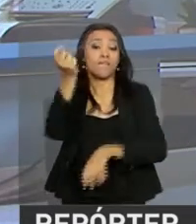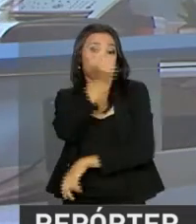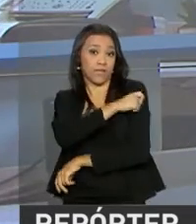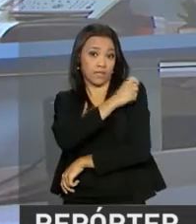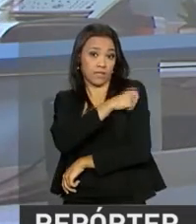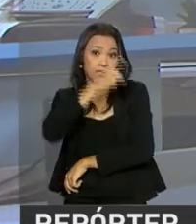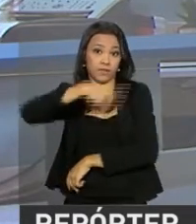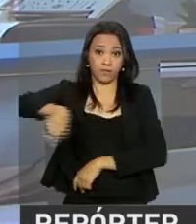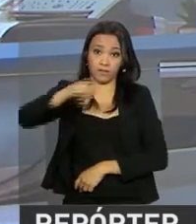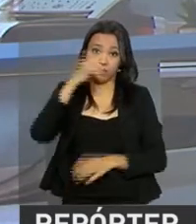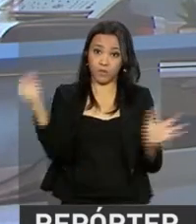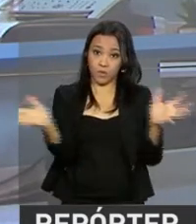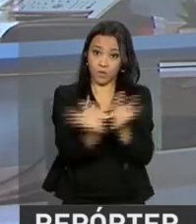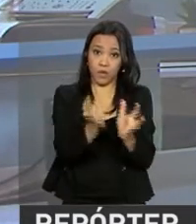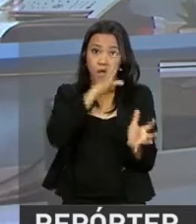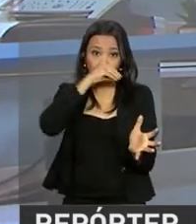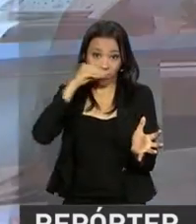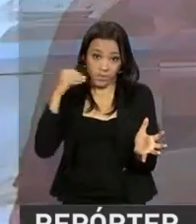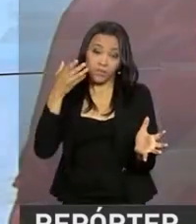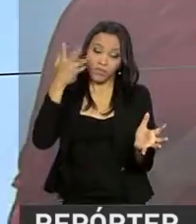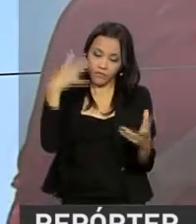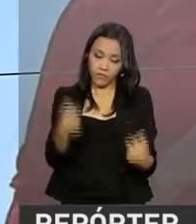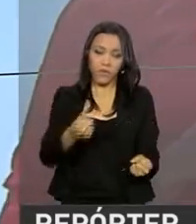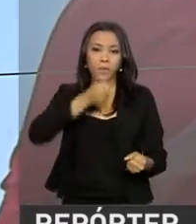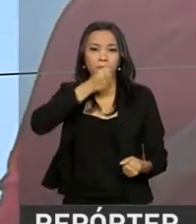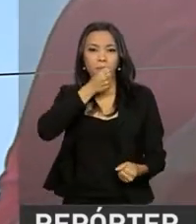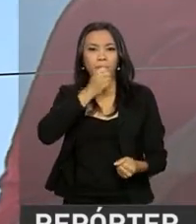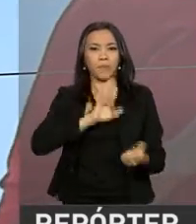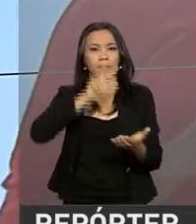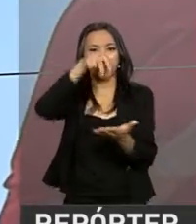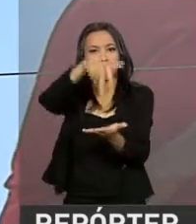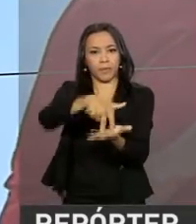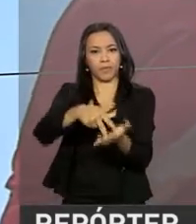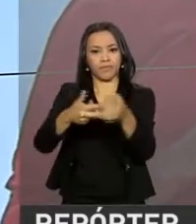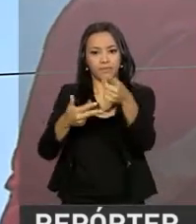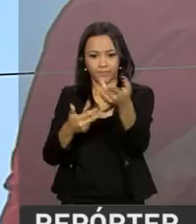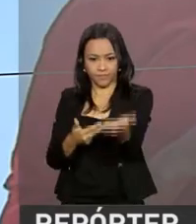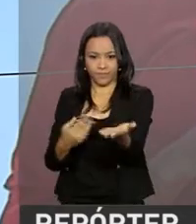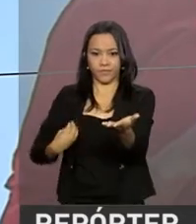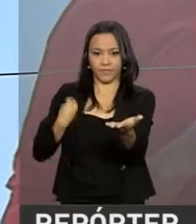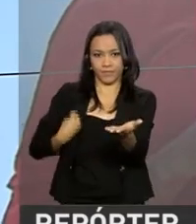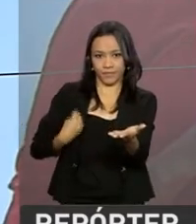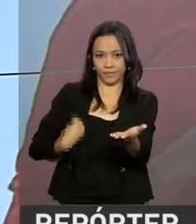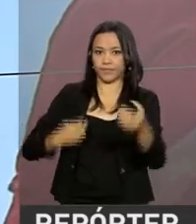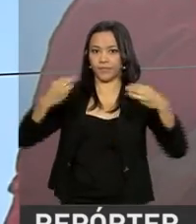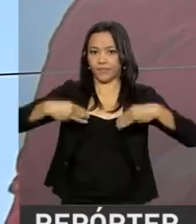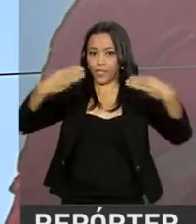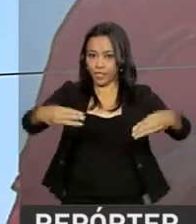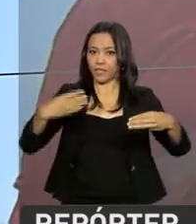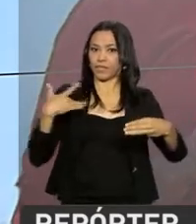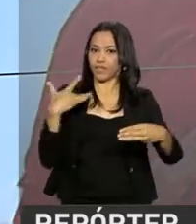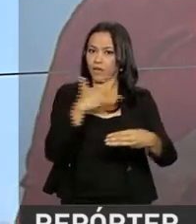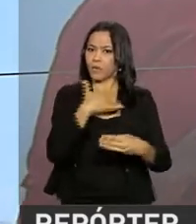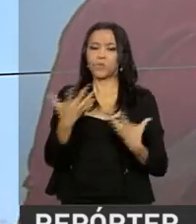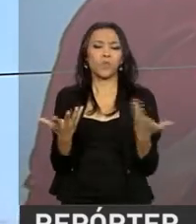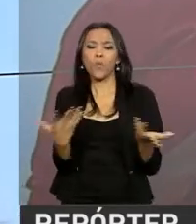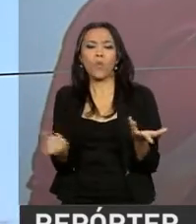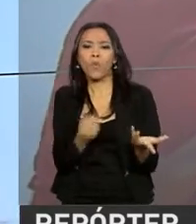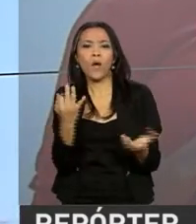Sistema Único de Saúde. Então vamos conversar com a repórter Gabriela Noronha, que está lá no Ministério da Saúde. Gabi, bom dia. Quais são as